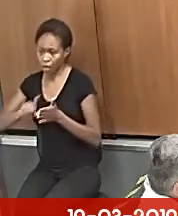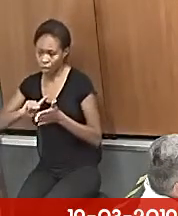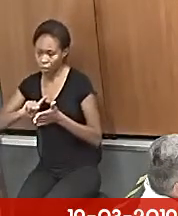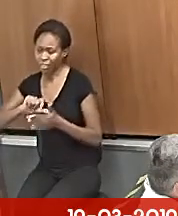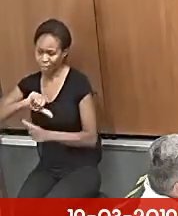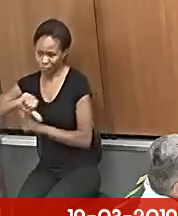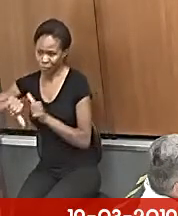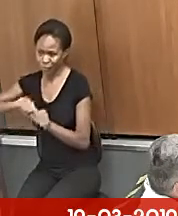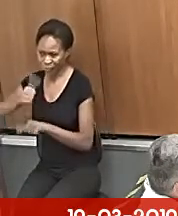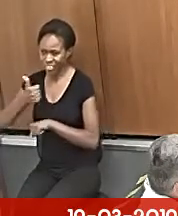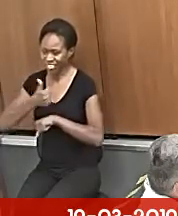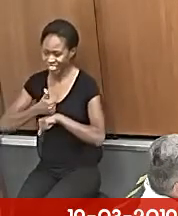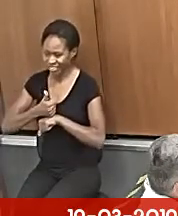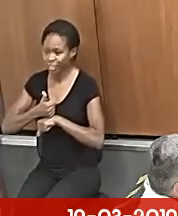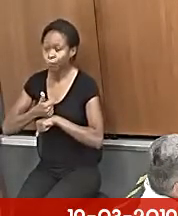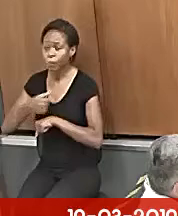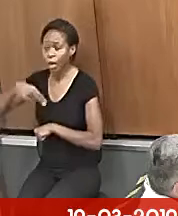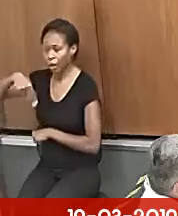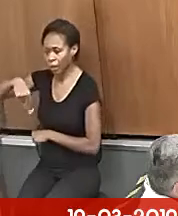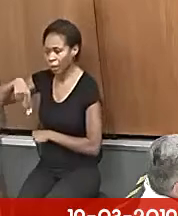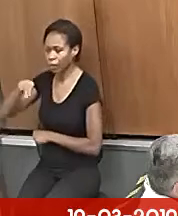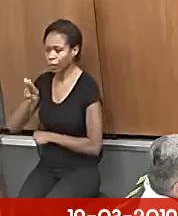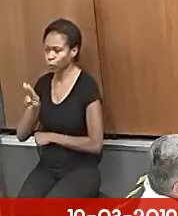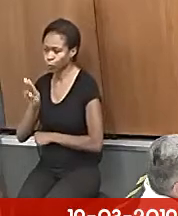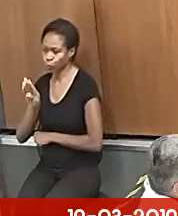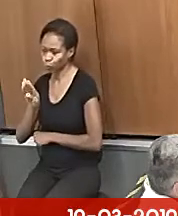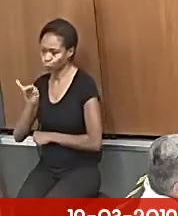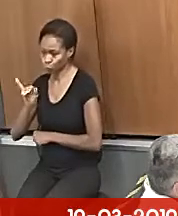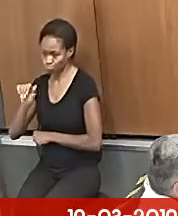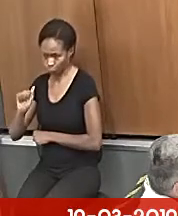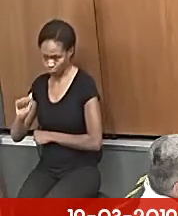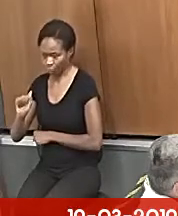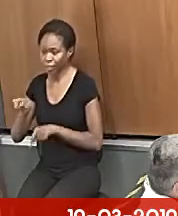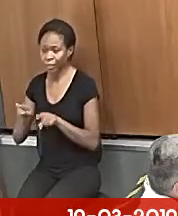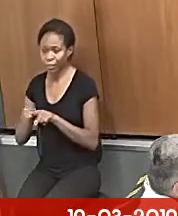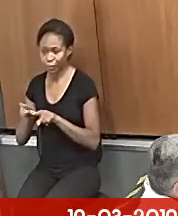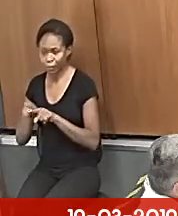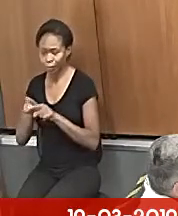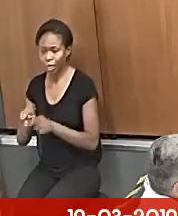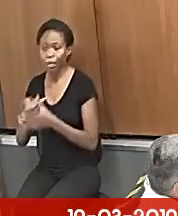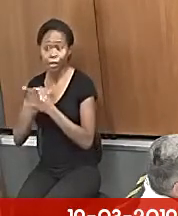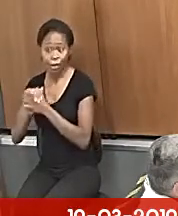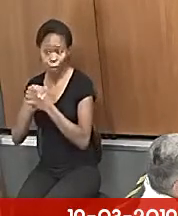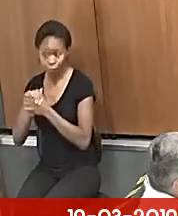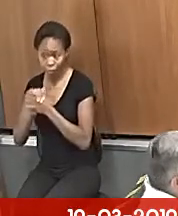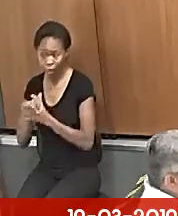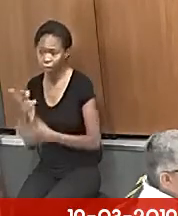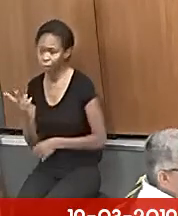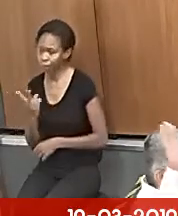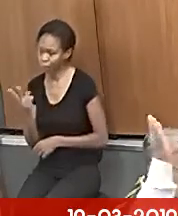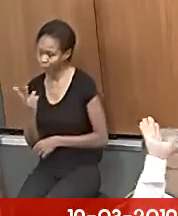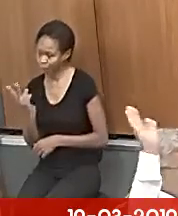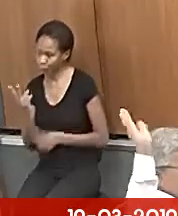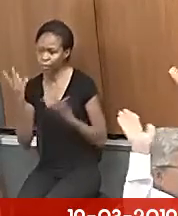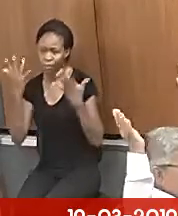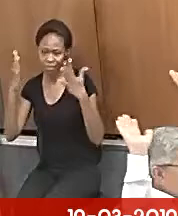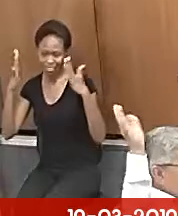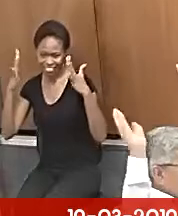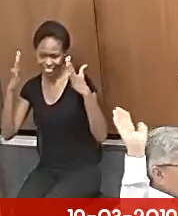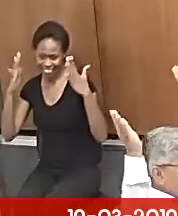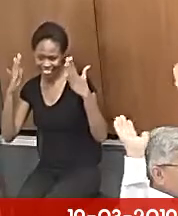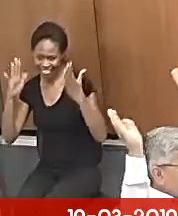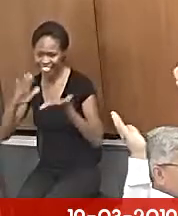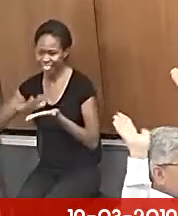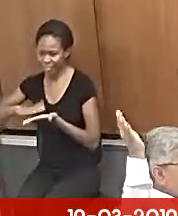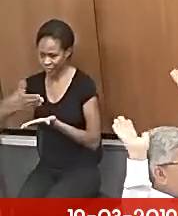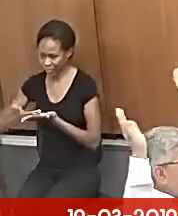e outra a núbia que também está aqui há o nosso abraço a salva de palmas aí para as duas né e para aqueles que